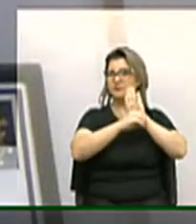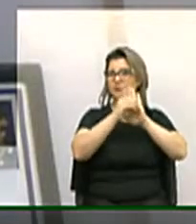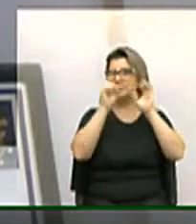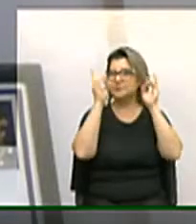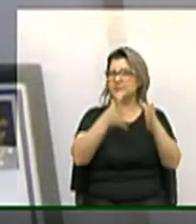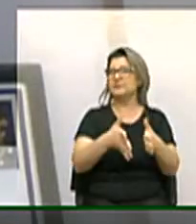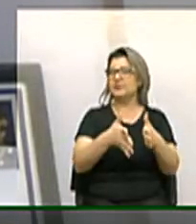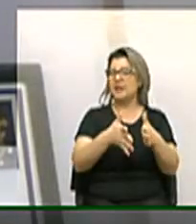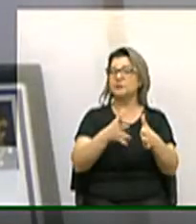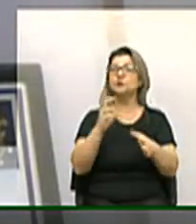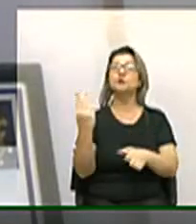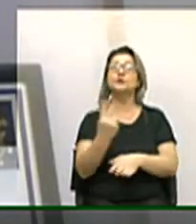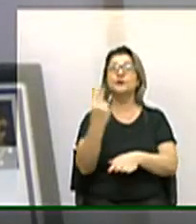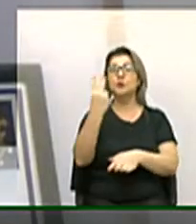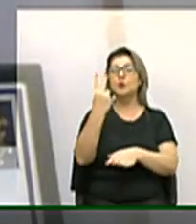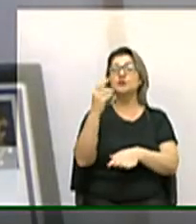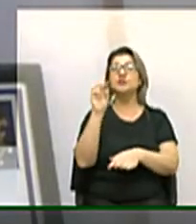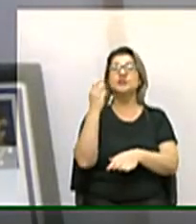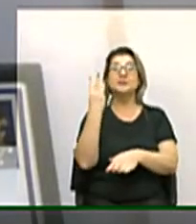de